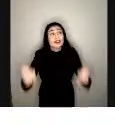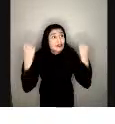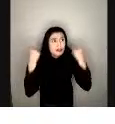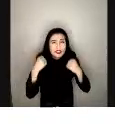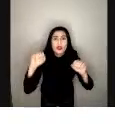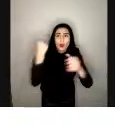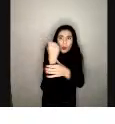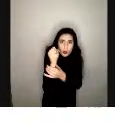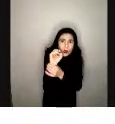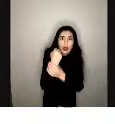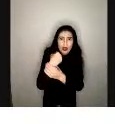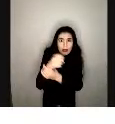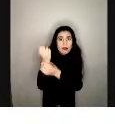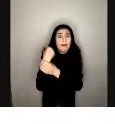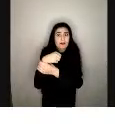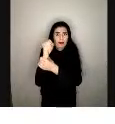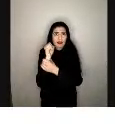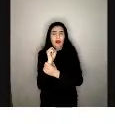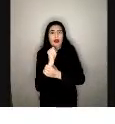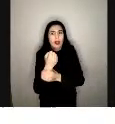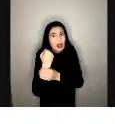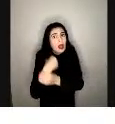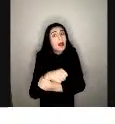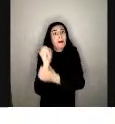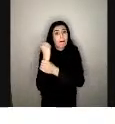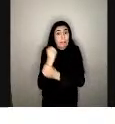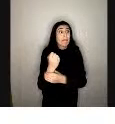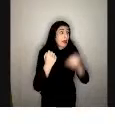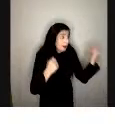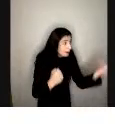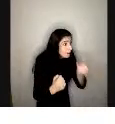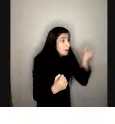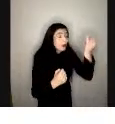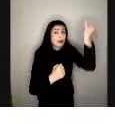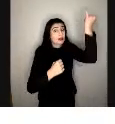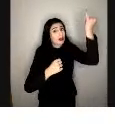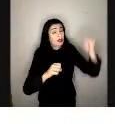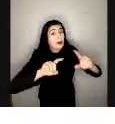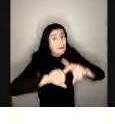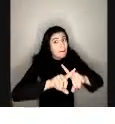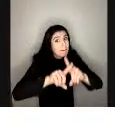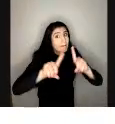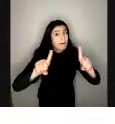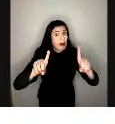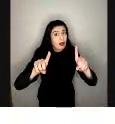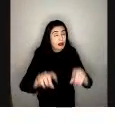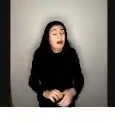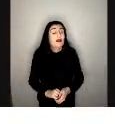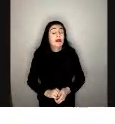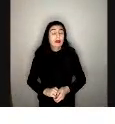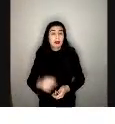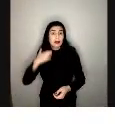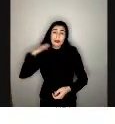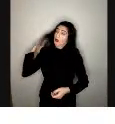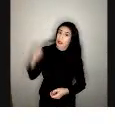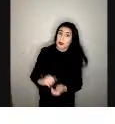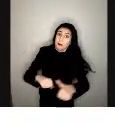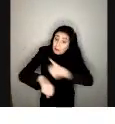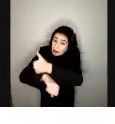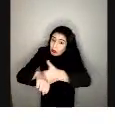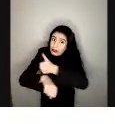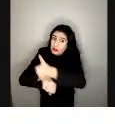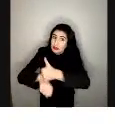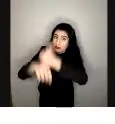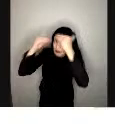mais indicada. A fisioterapia é fundamental, mas ela tem que ser feita a partir da indicação dos profissionais da